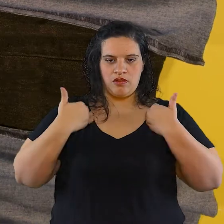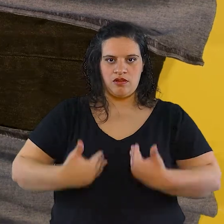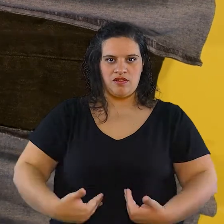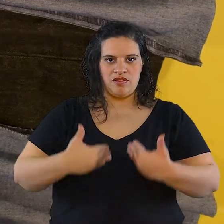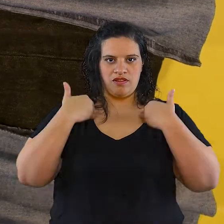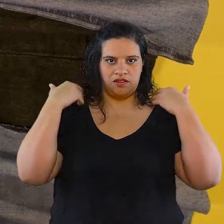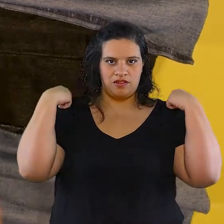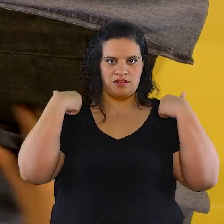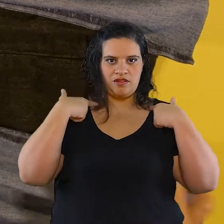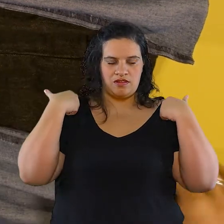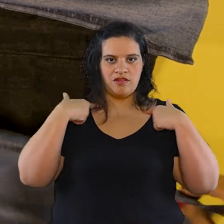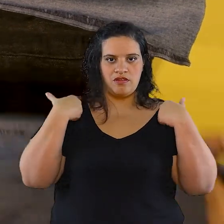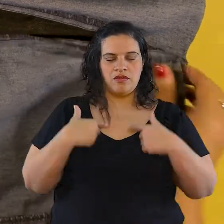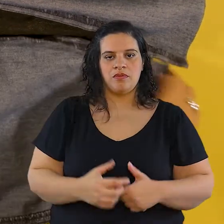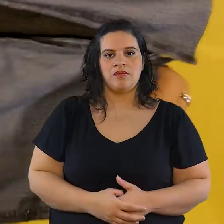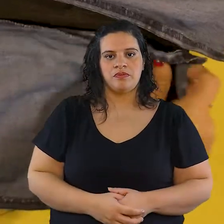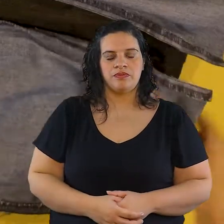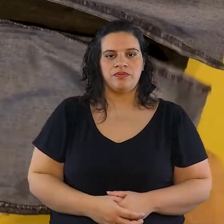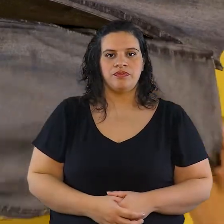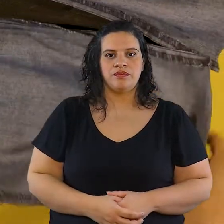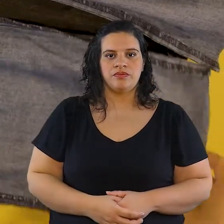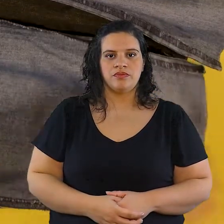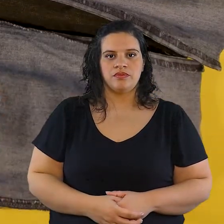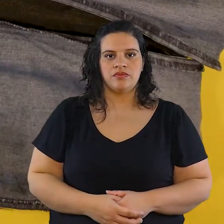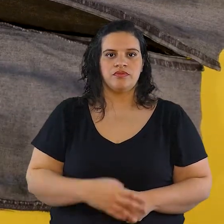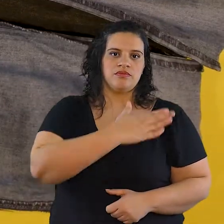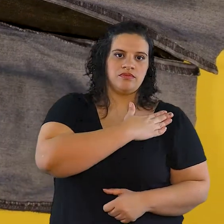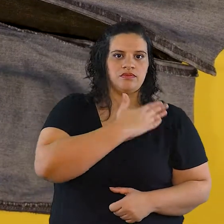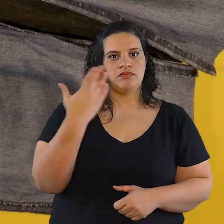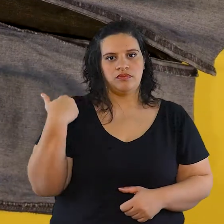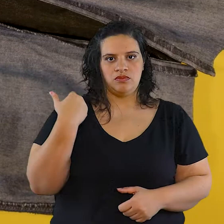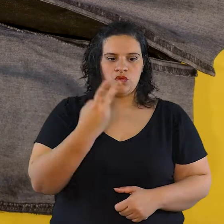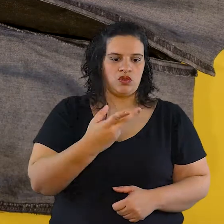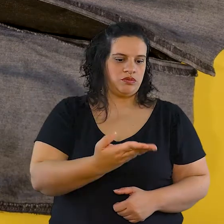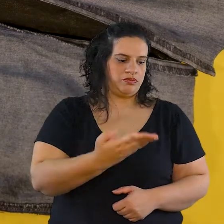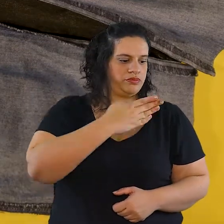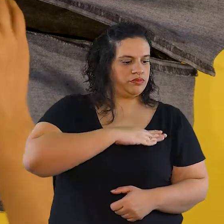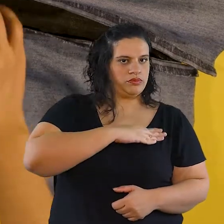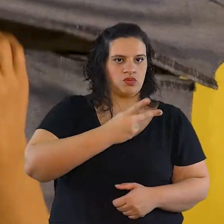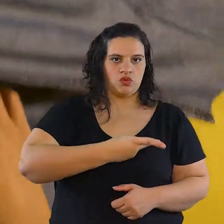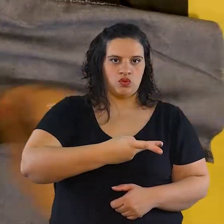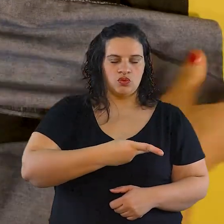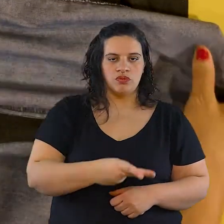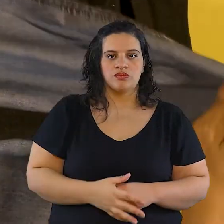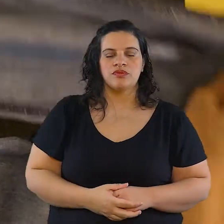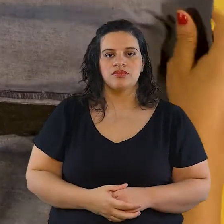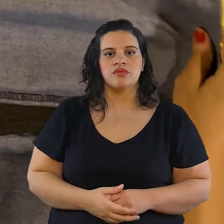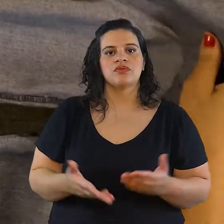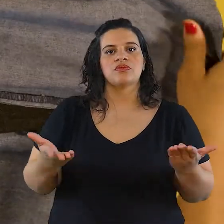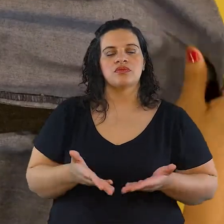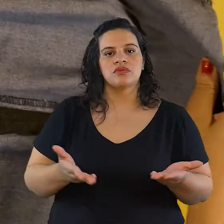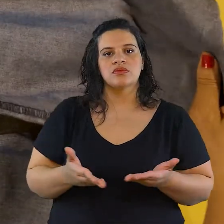parte da abertura. Fazer isso dos dois lados. E agora eu